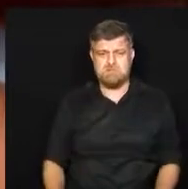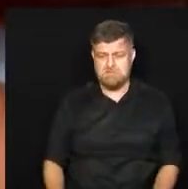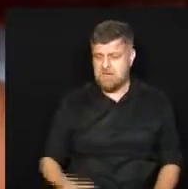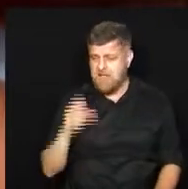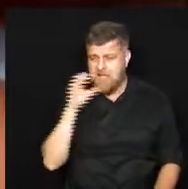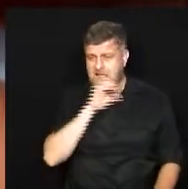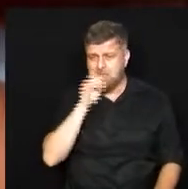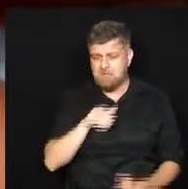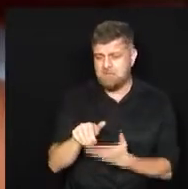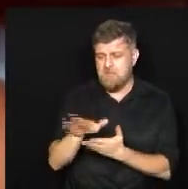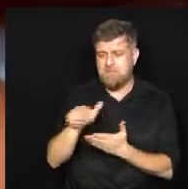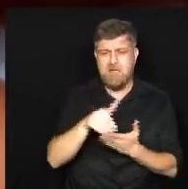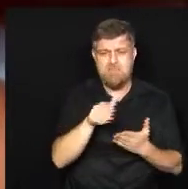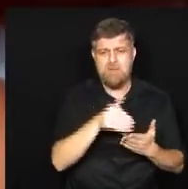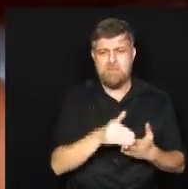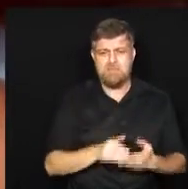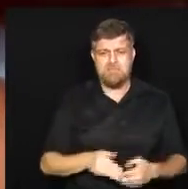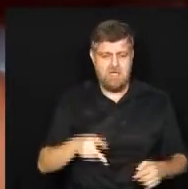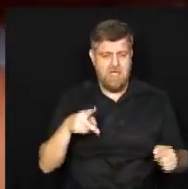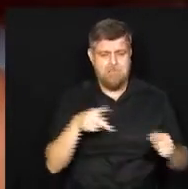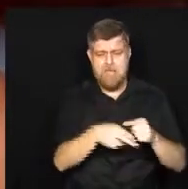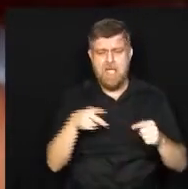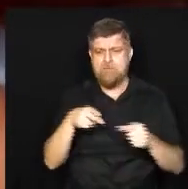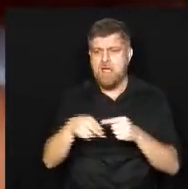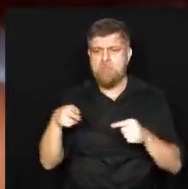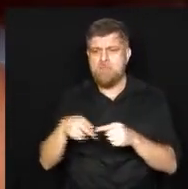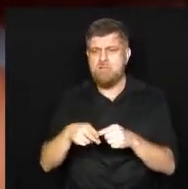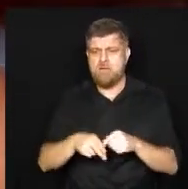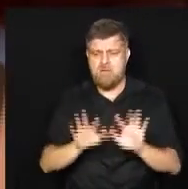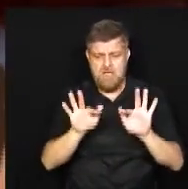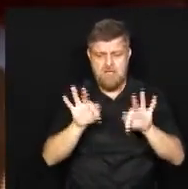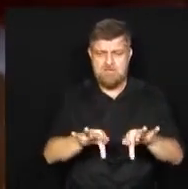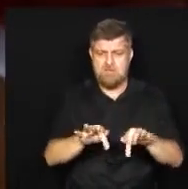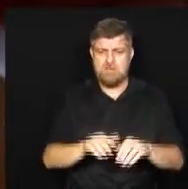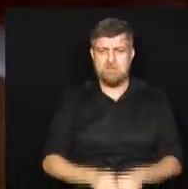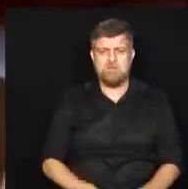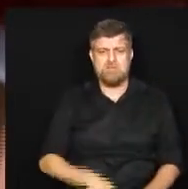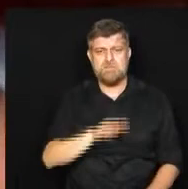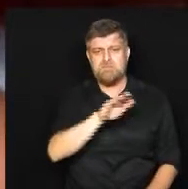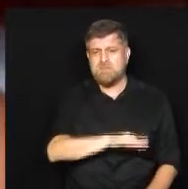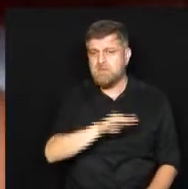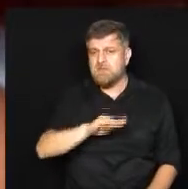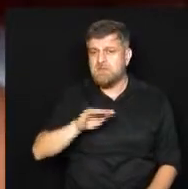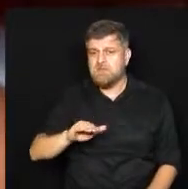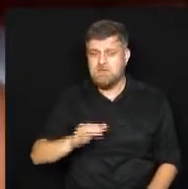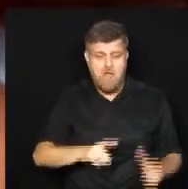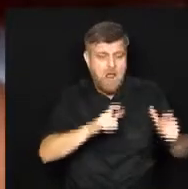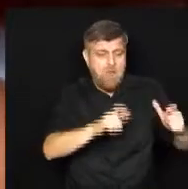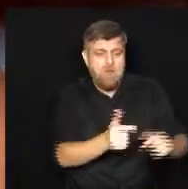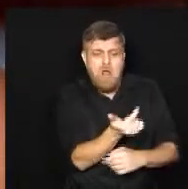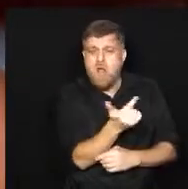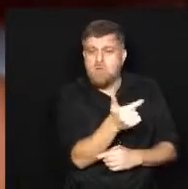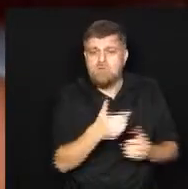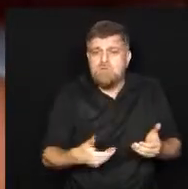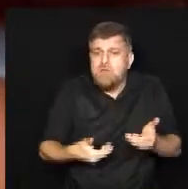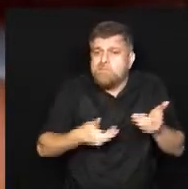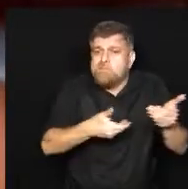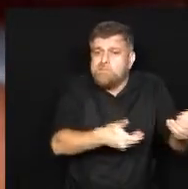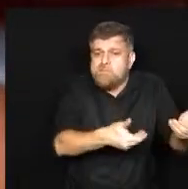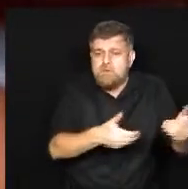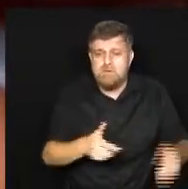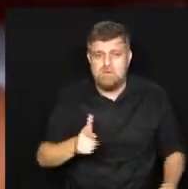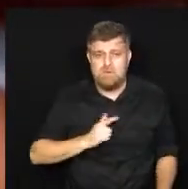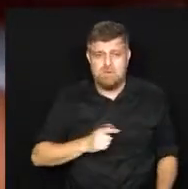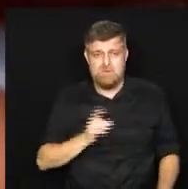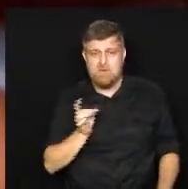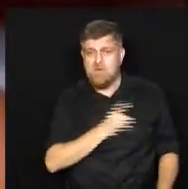para o dia, tem as atividades escolares encerradas e as crianças ficam sem ter onde ir. Então, a instabilidade